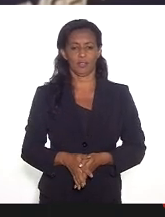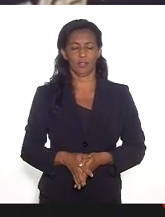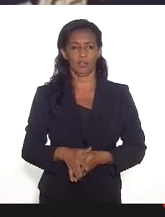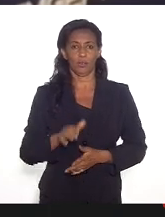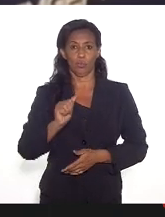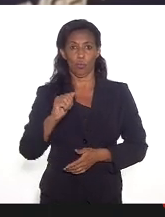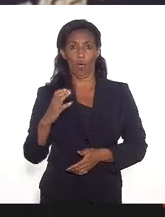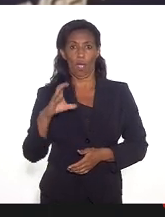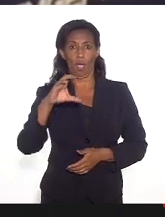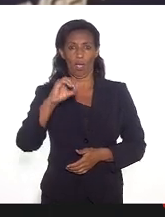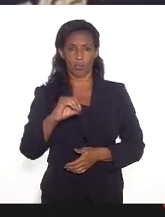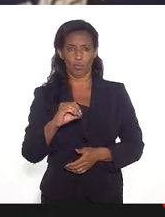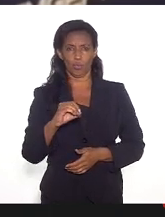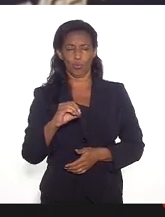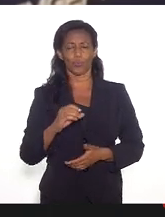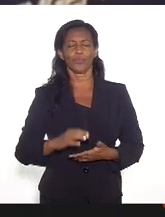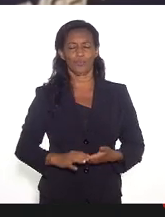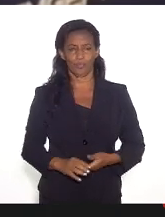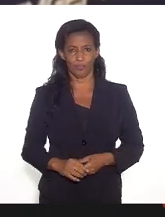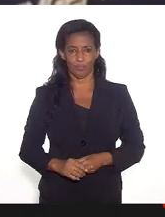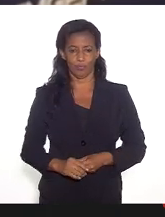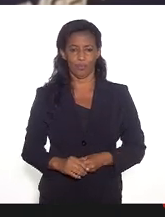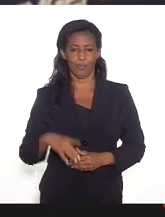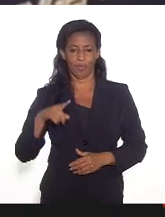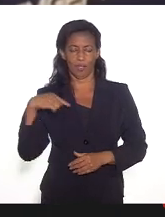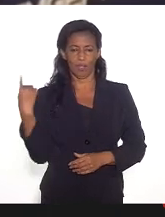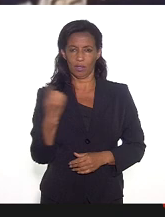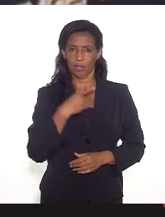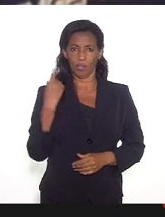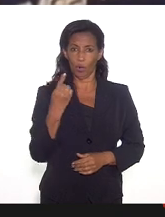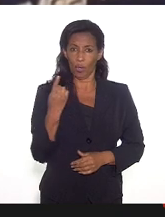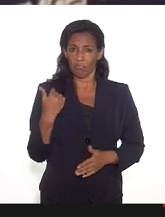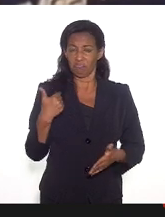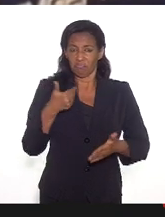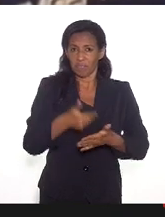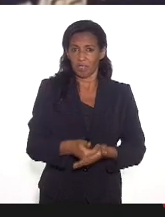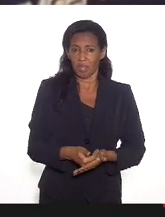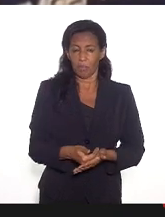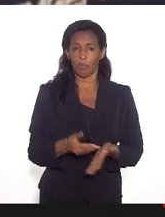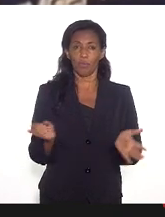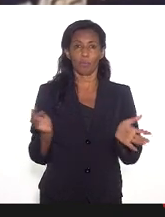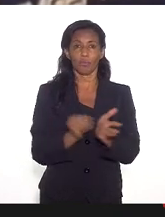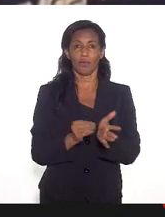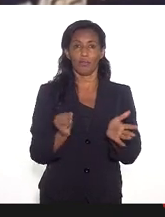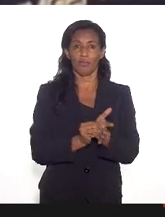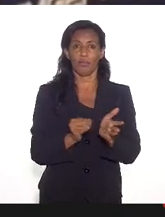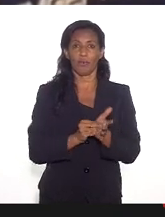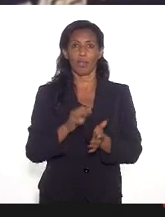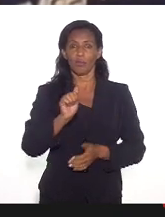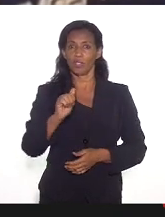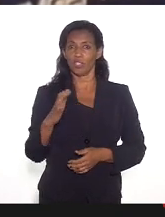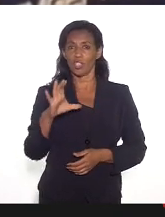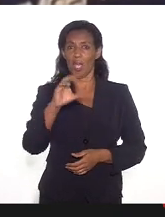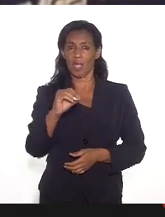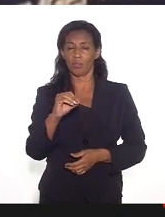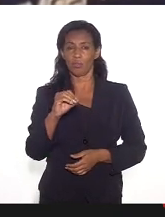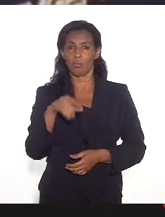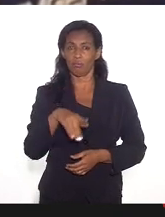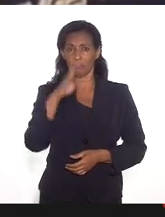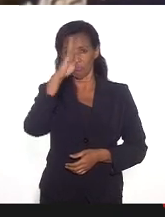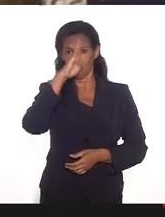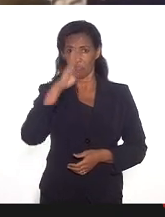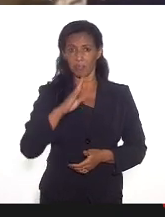do aço, de estruturas do aço. Nós daqui a pouco teremos uma falta de aço no mercado brasileiro.